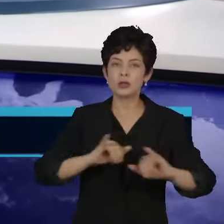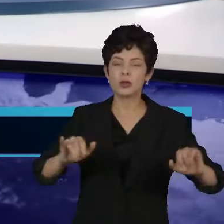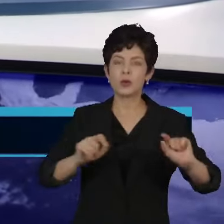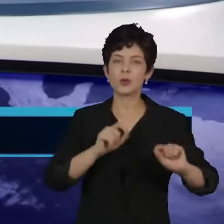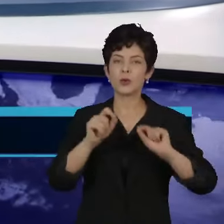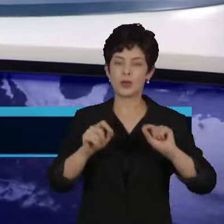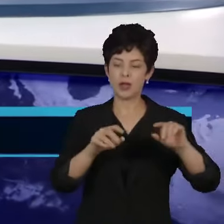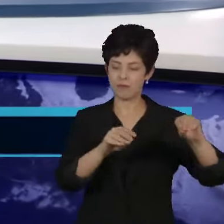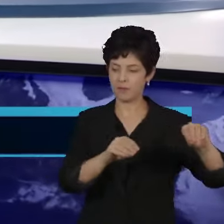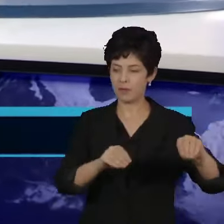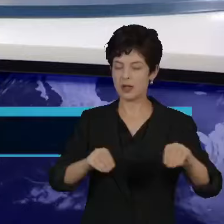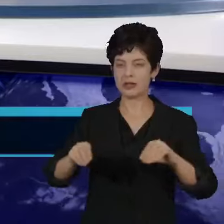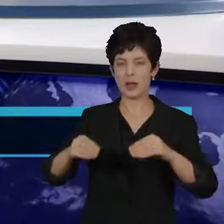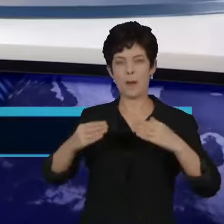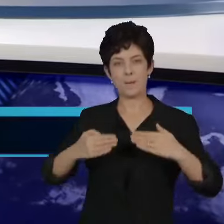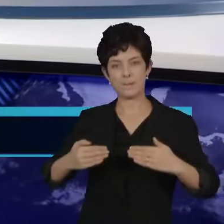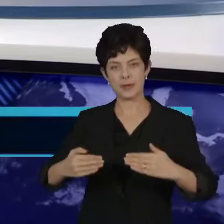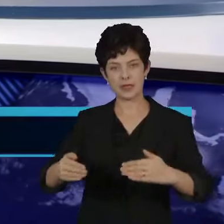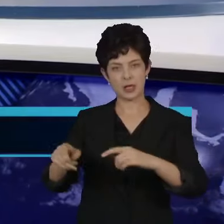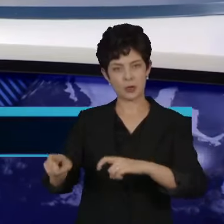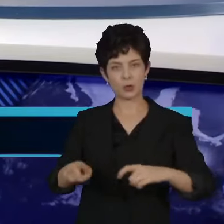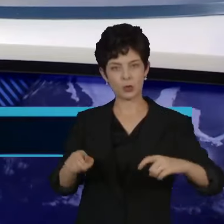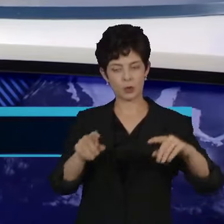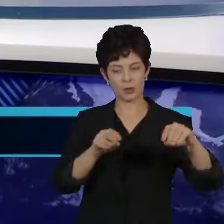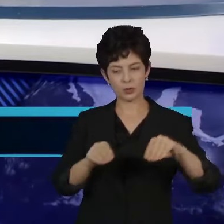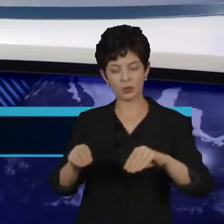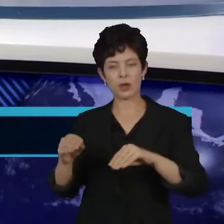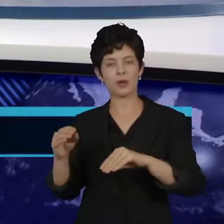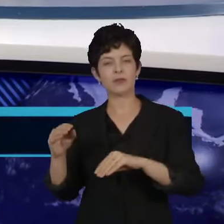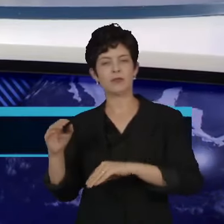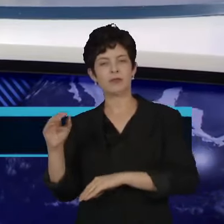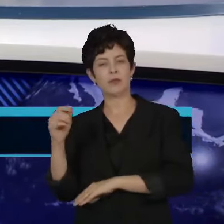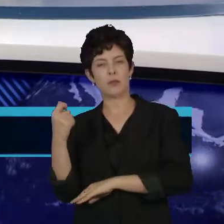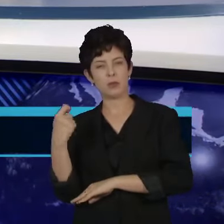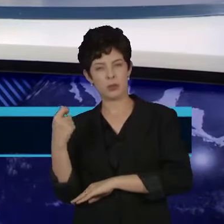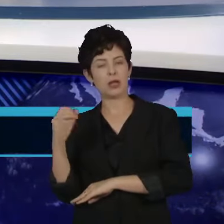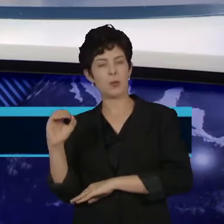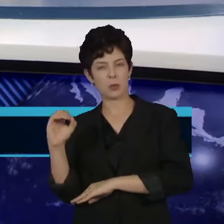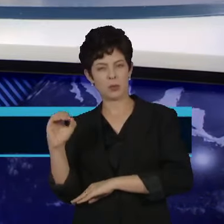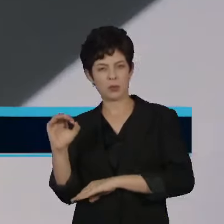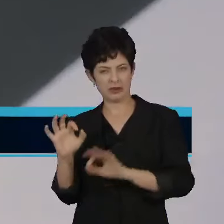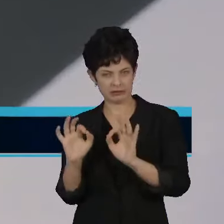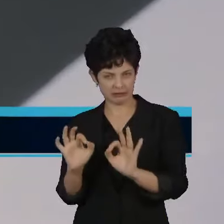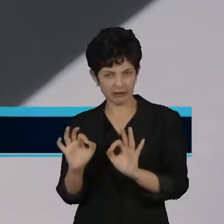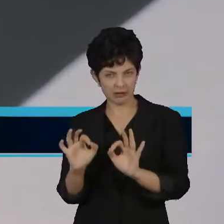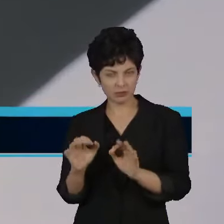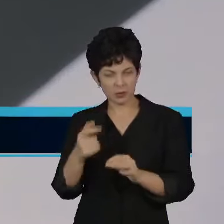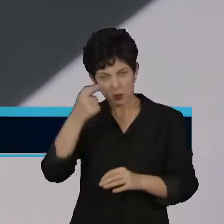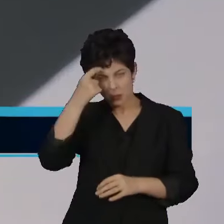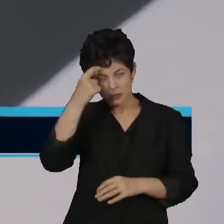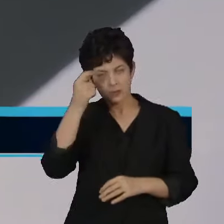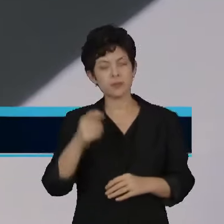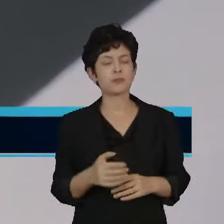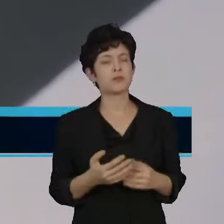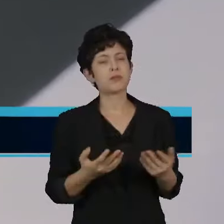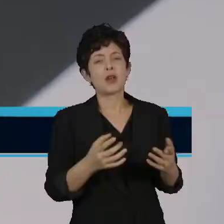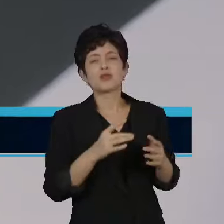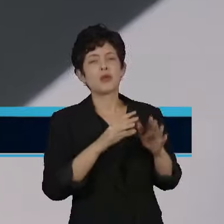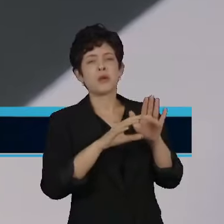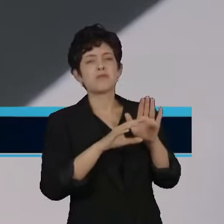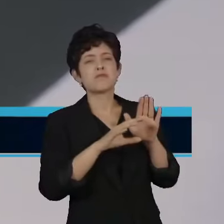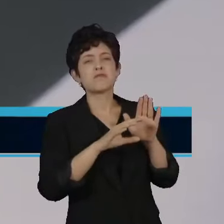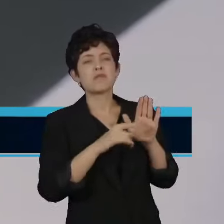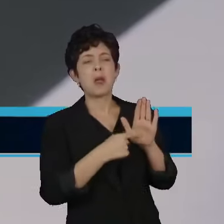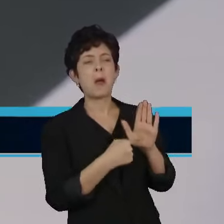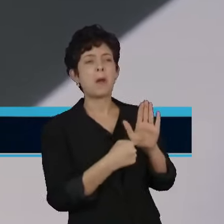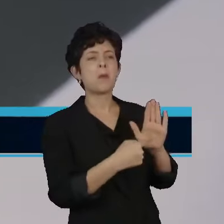o Ministério da Agricultura para Porto Alegre. Lhe parece necessário, sensato? É um ato simbólico, né? Só